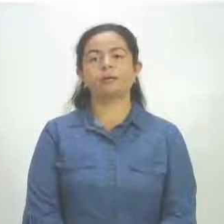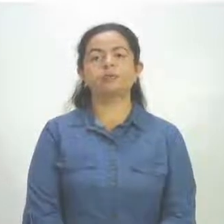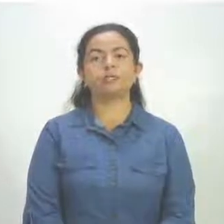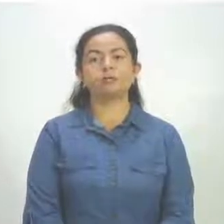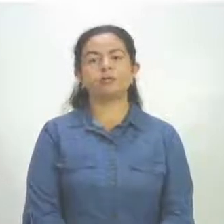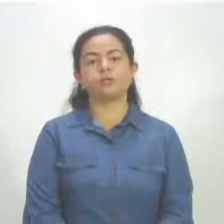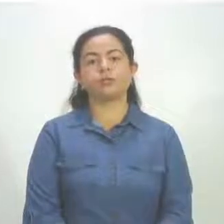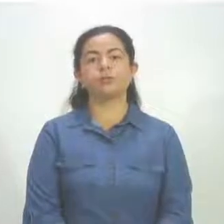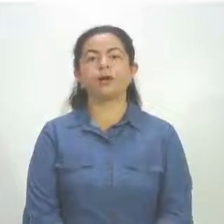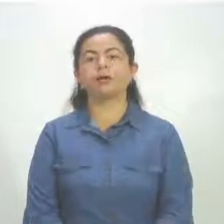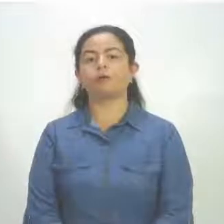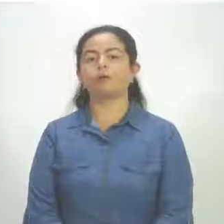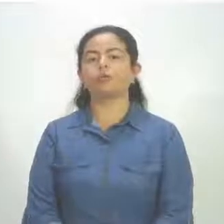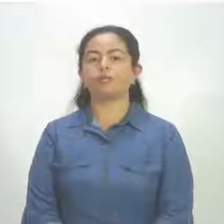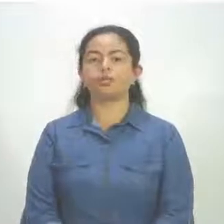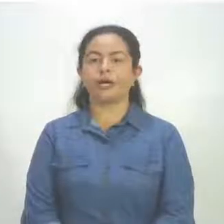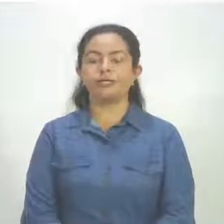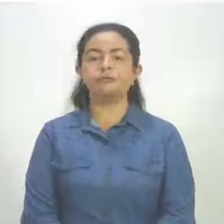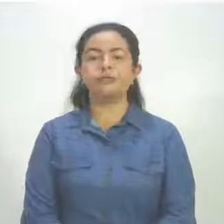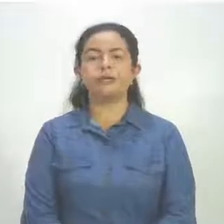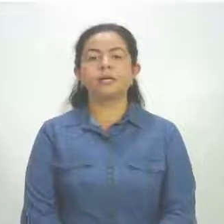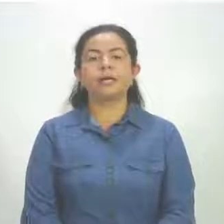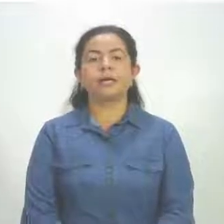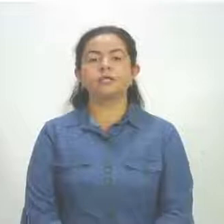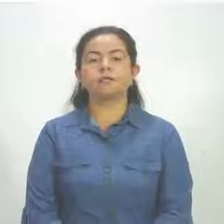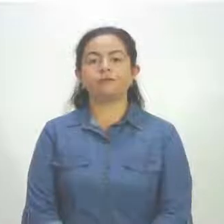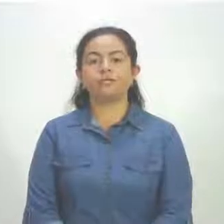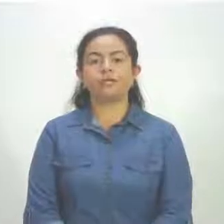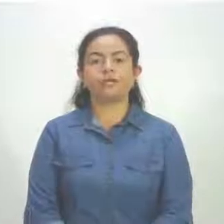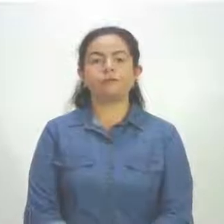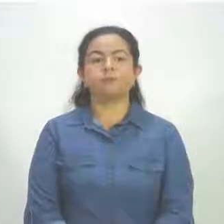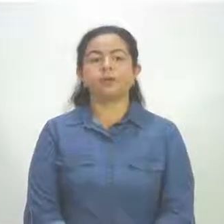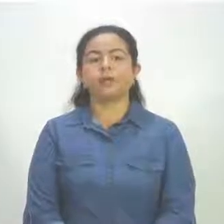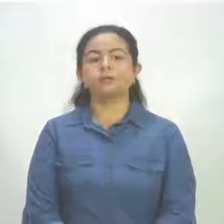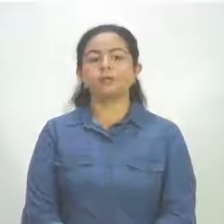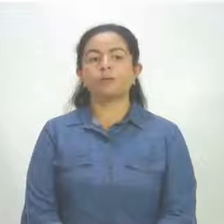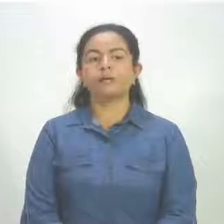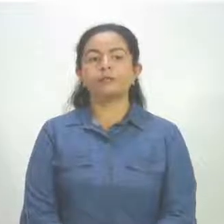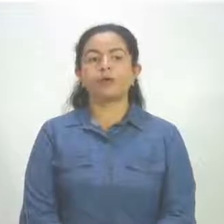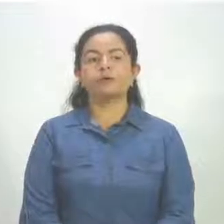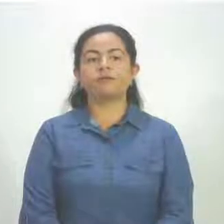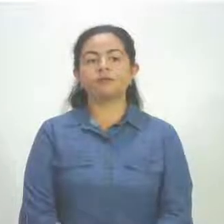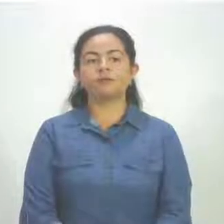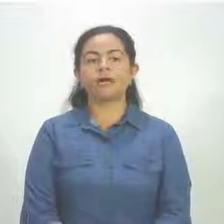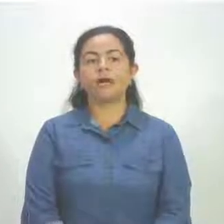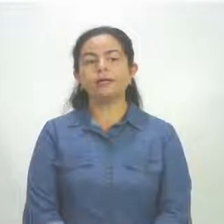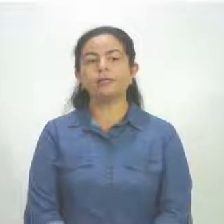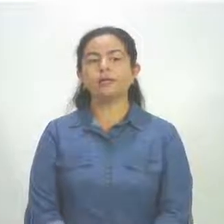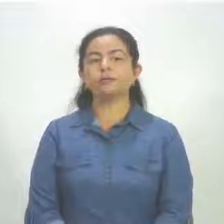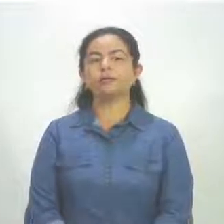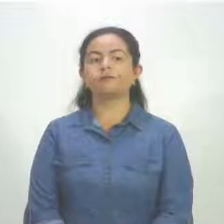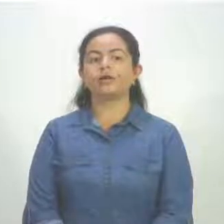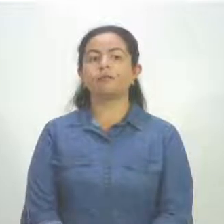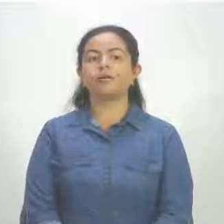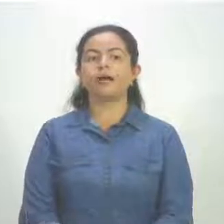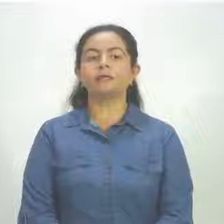planejamento e gestão de tempo para uma rotina diária. Haja vista que Essa compreensão ela foi necessária ao ponto